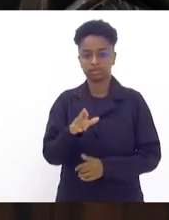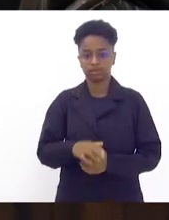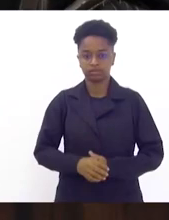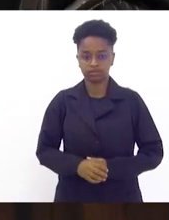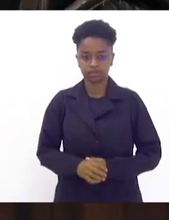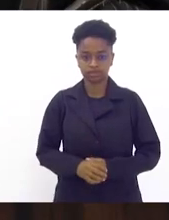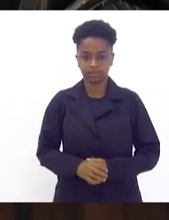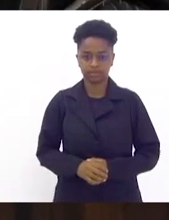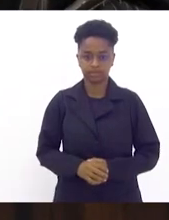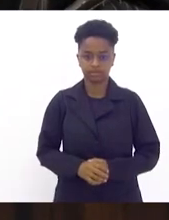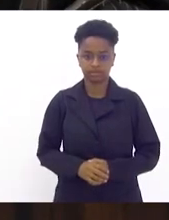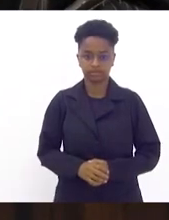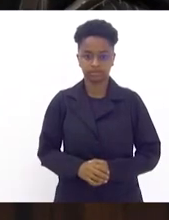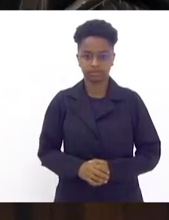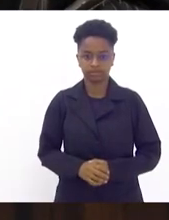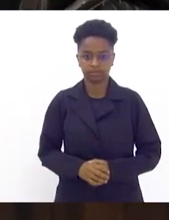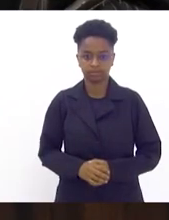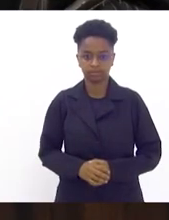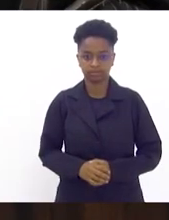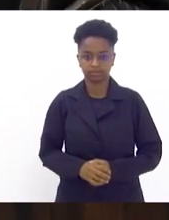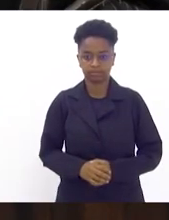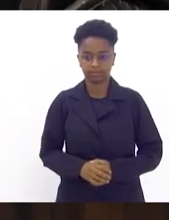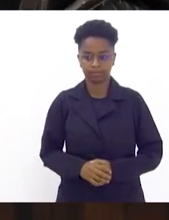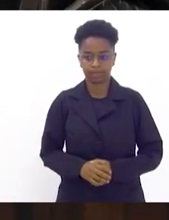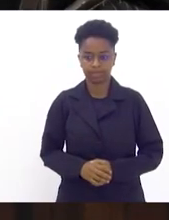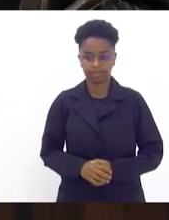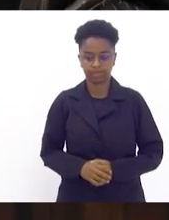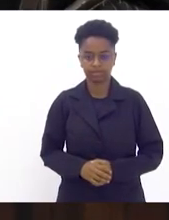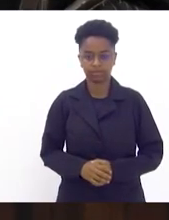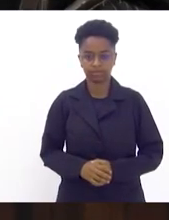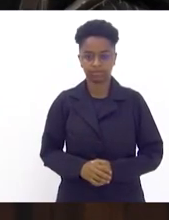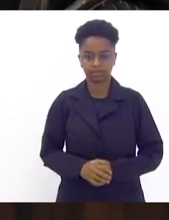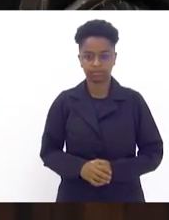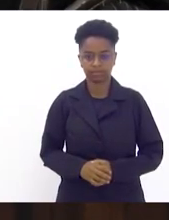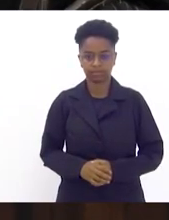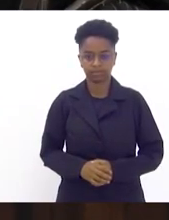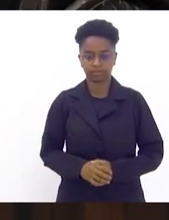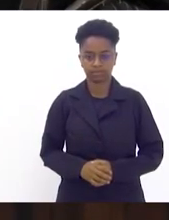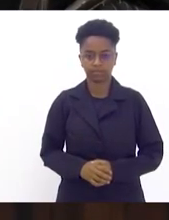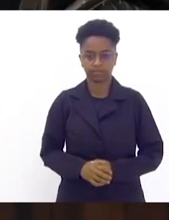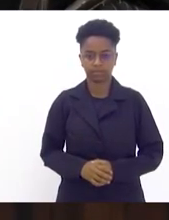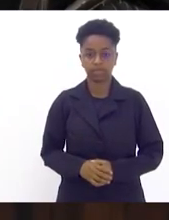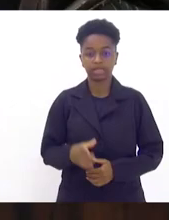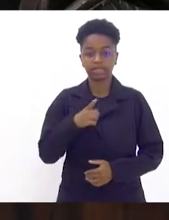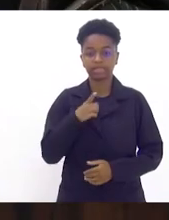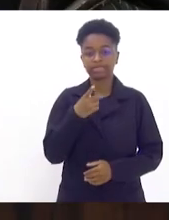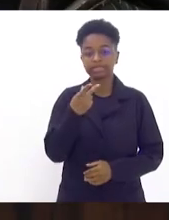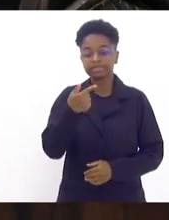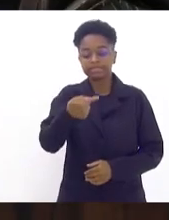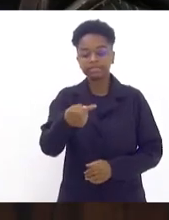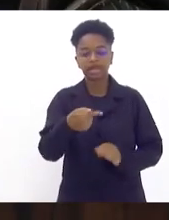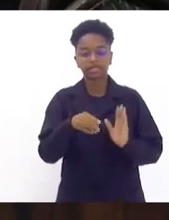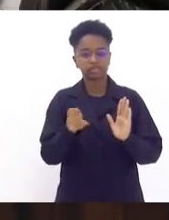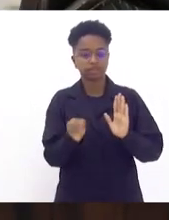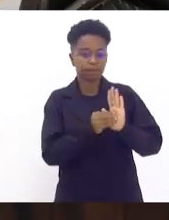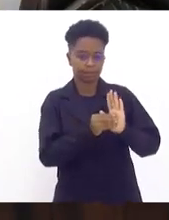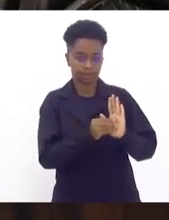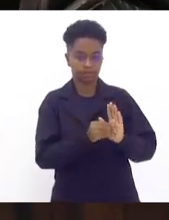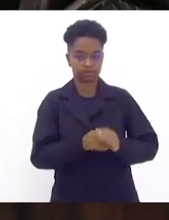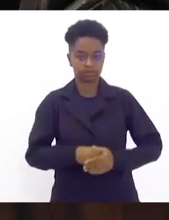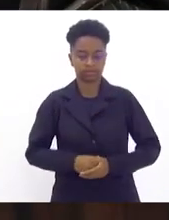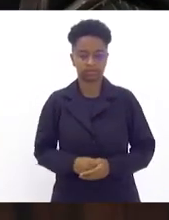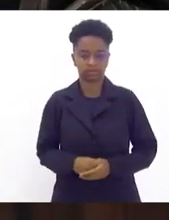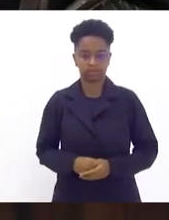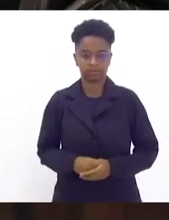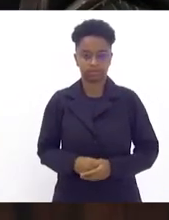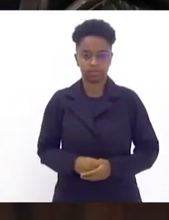Já tem parecer. Já tem parecer. O projeto recebeu sete emendas. Sete emendas.